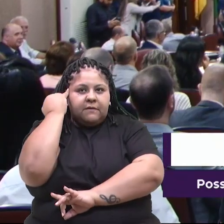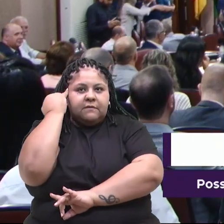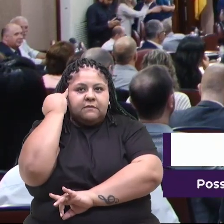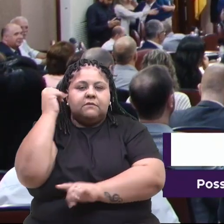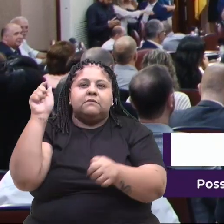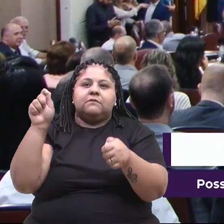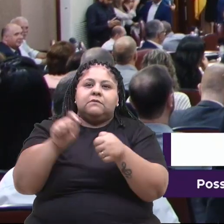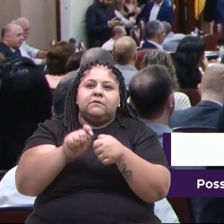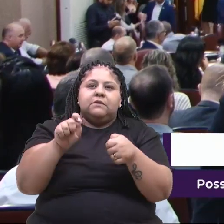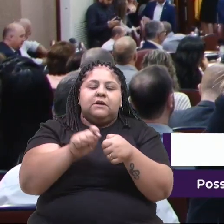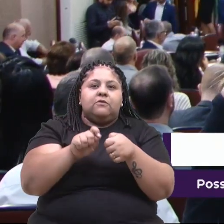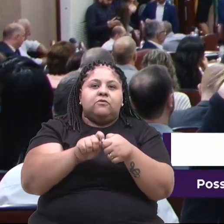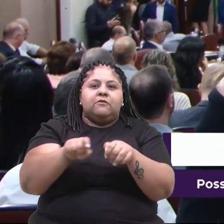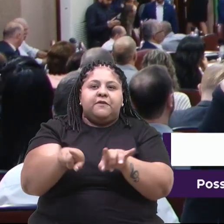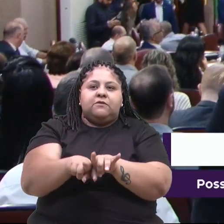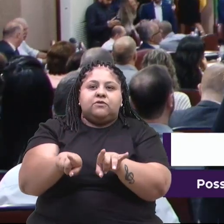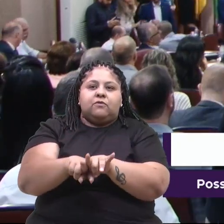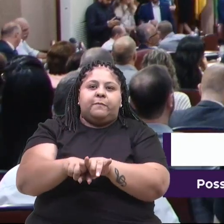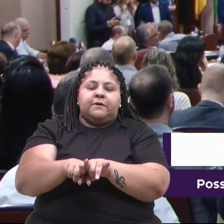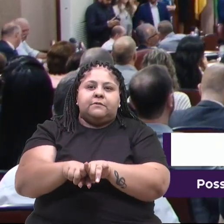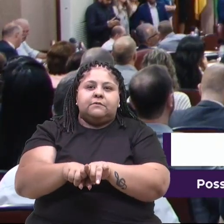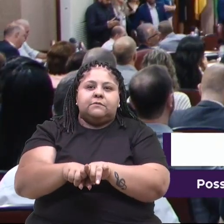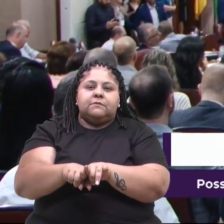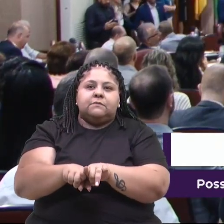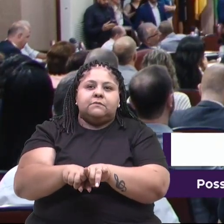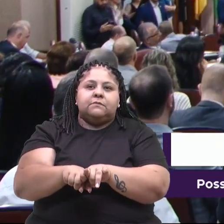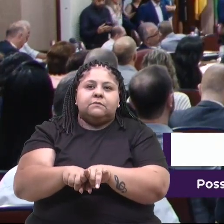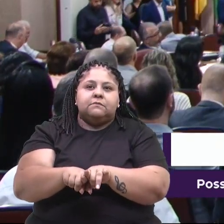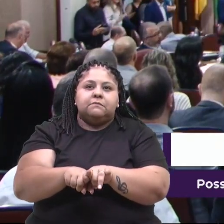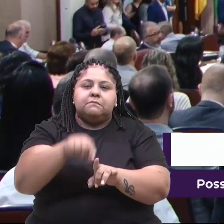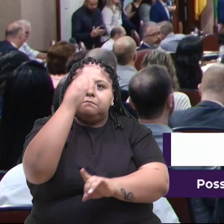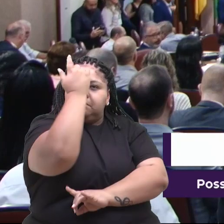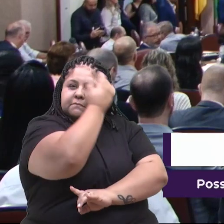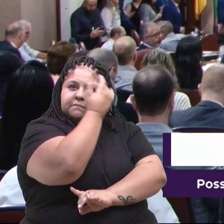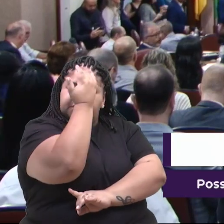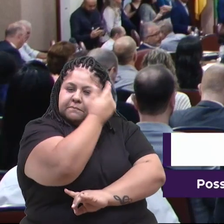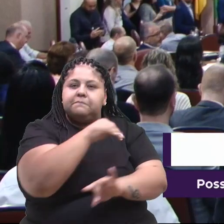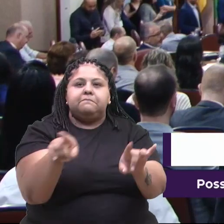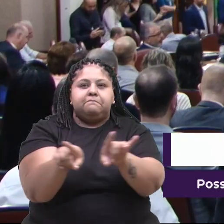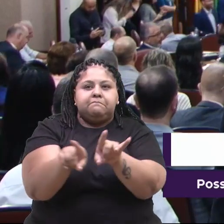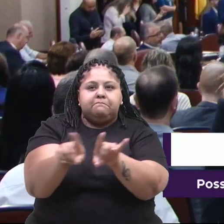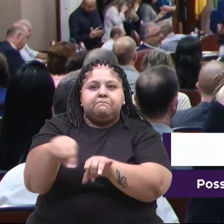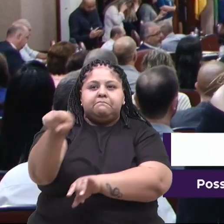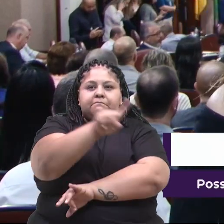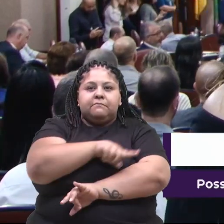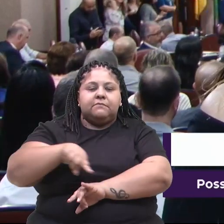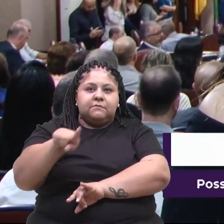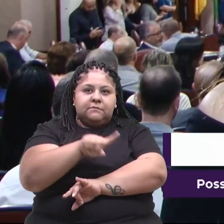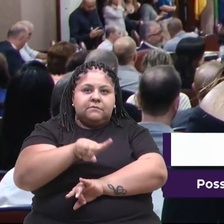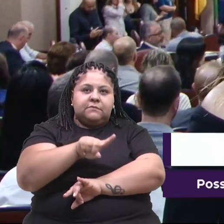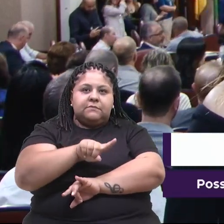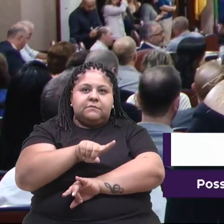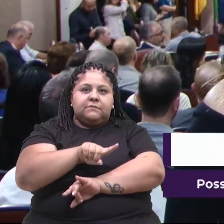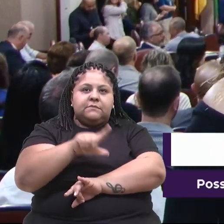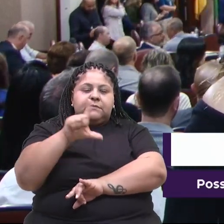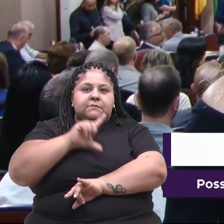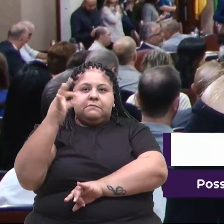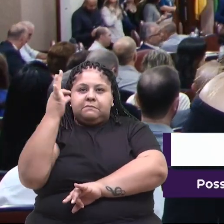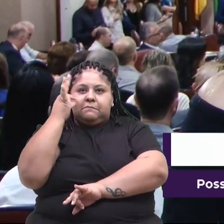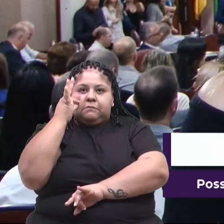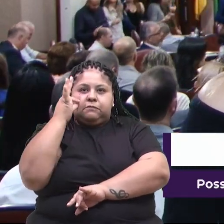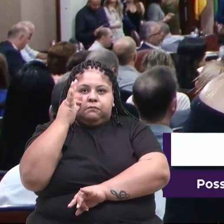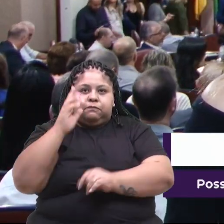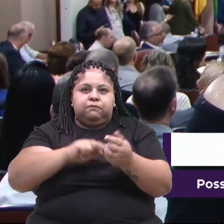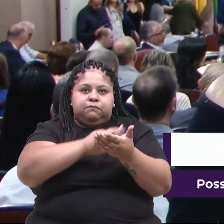fazem discursos, então, na tribuna, e o prefeito Adilode Domênico também. A gente destaca que tem a presença de vários secretários